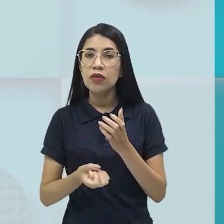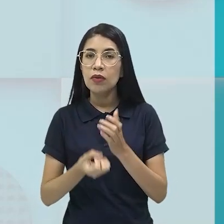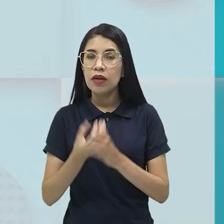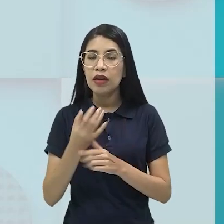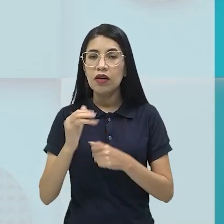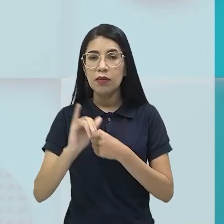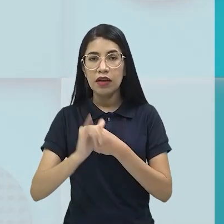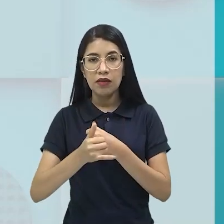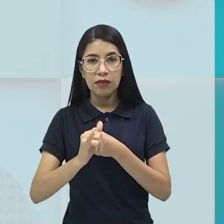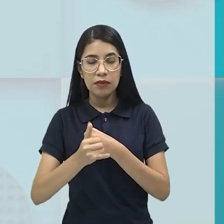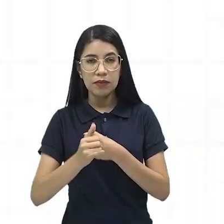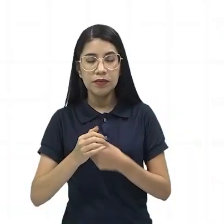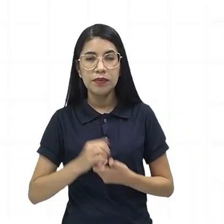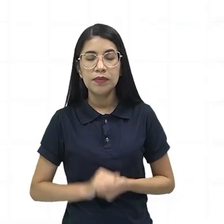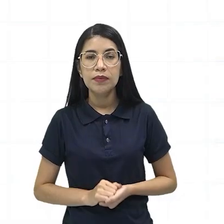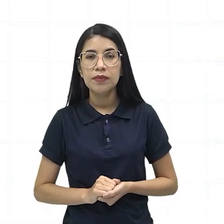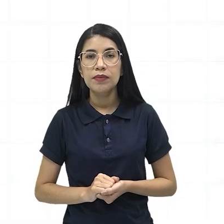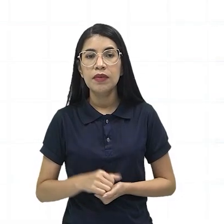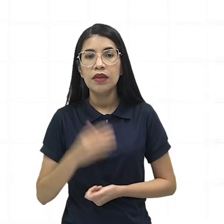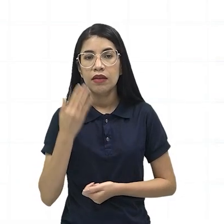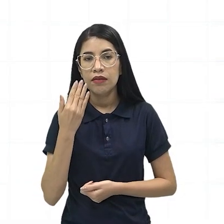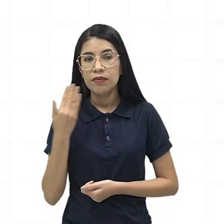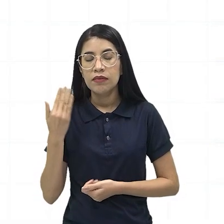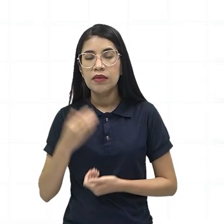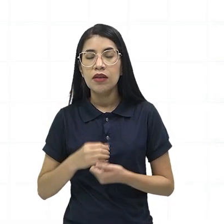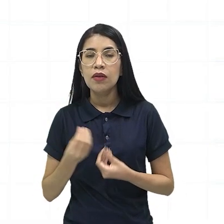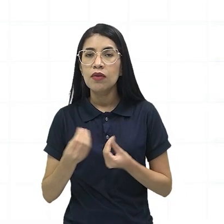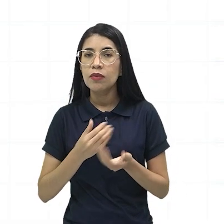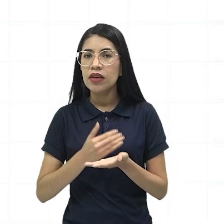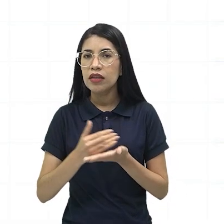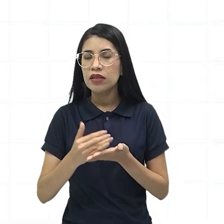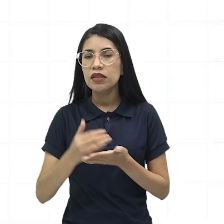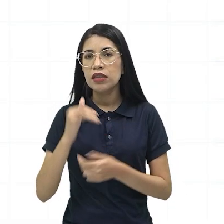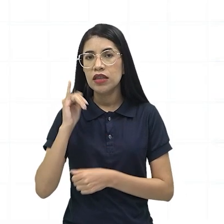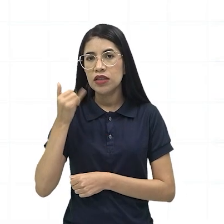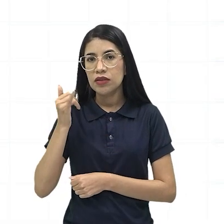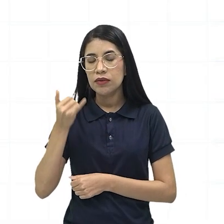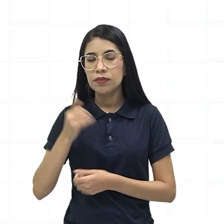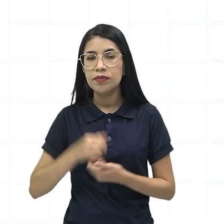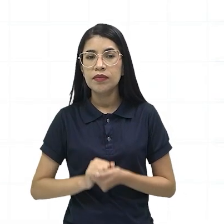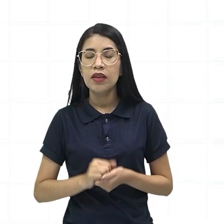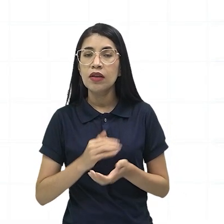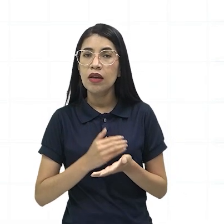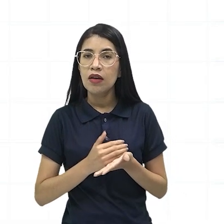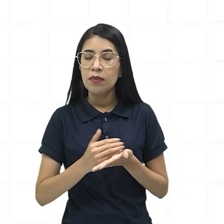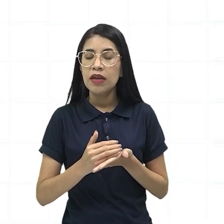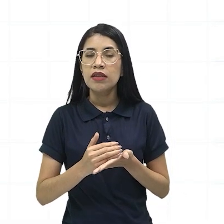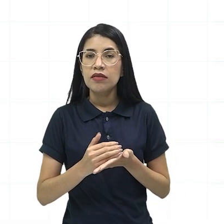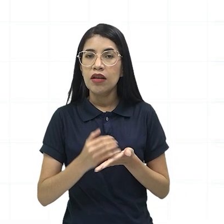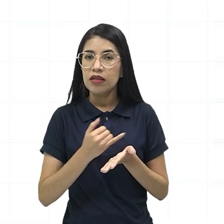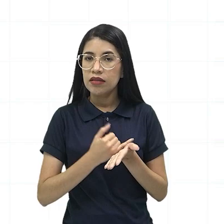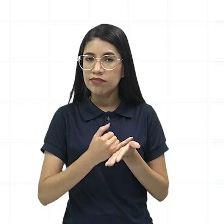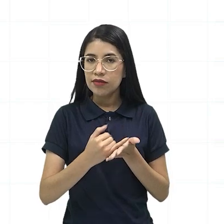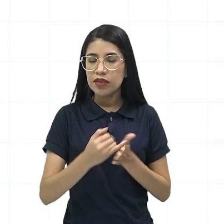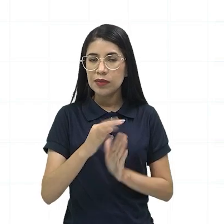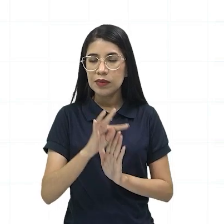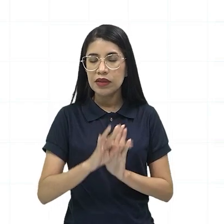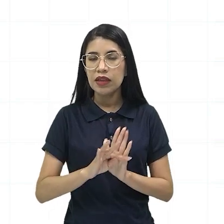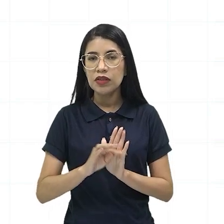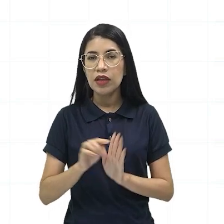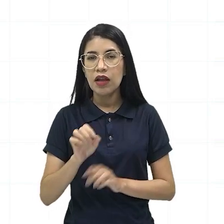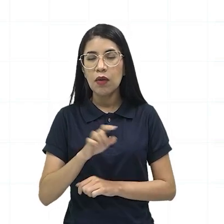crônica de aventura. Observem comigo. Então, o modo de iniciar a narrativa, a crônica começa com essa introdução, ela vai apresentar